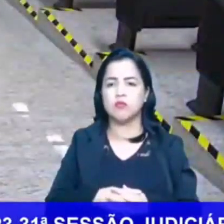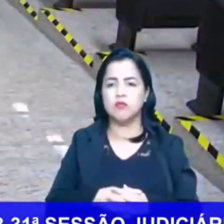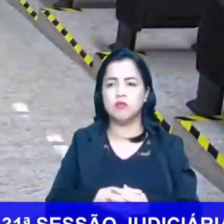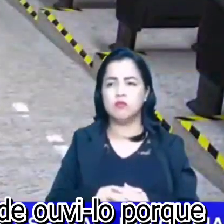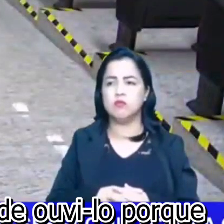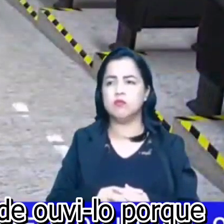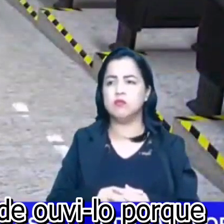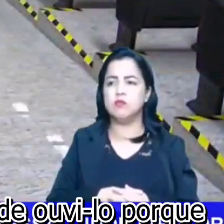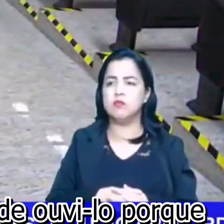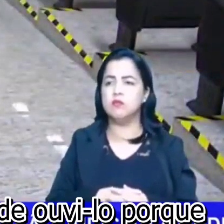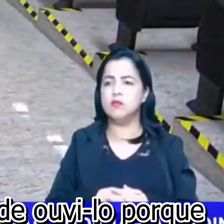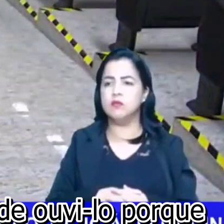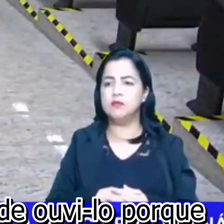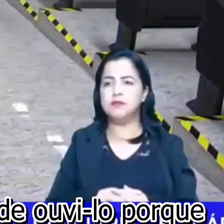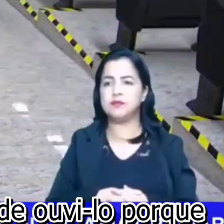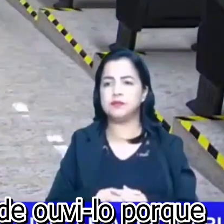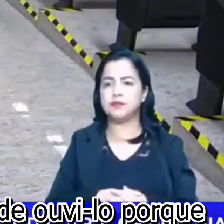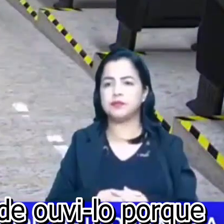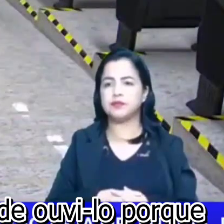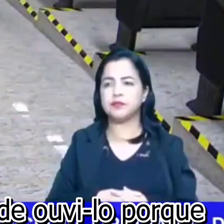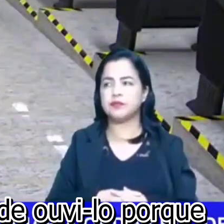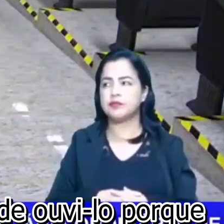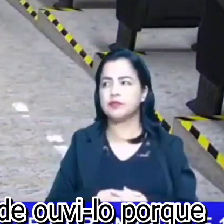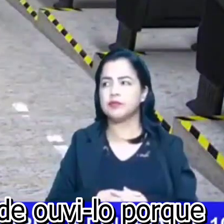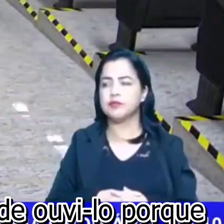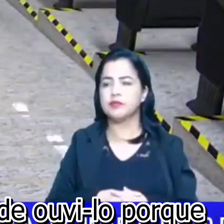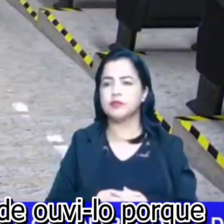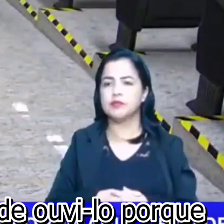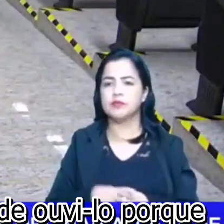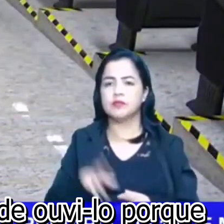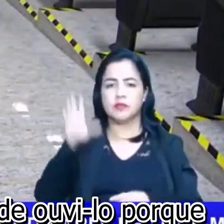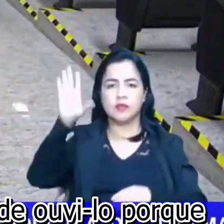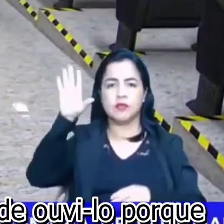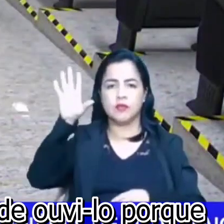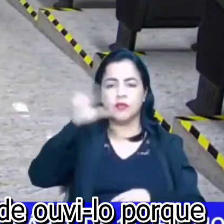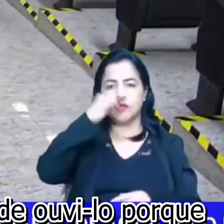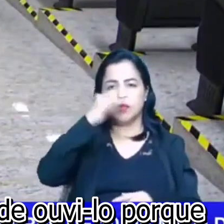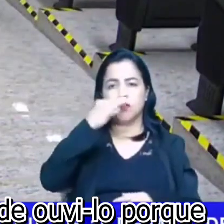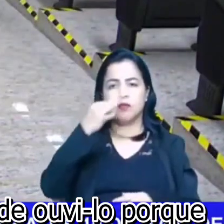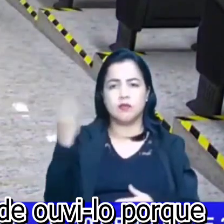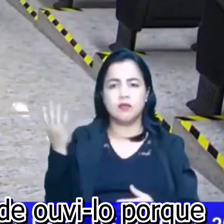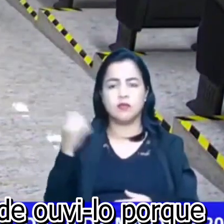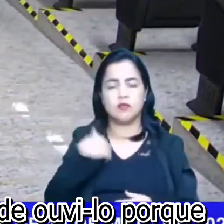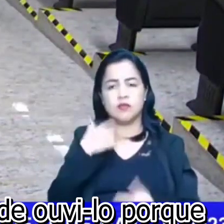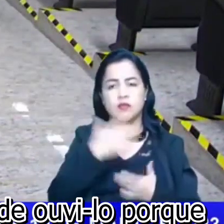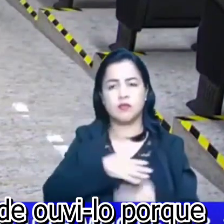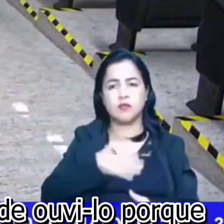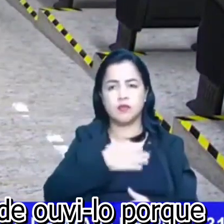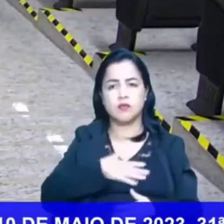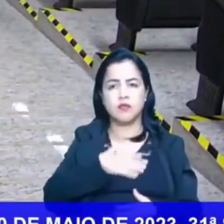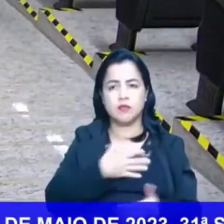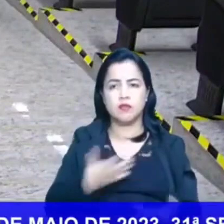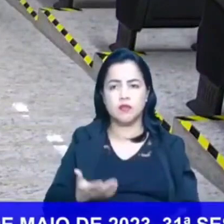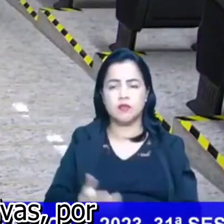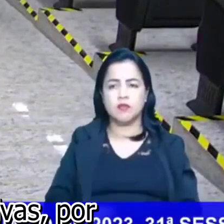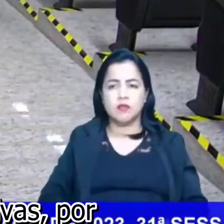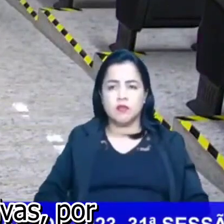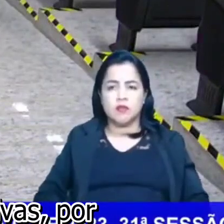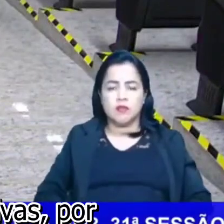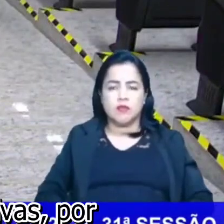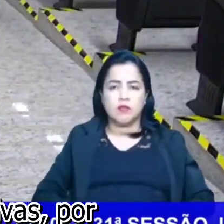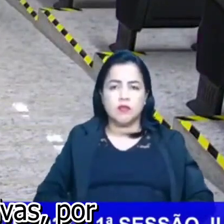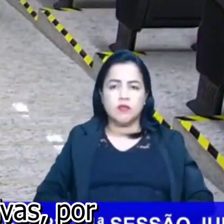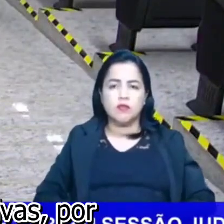Imagem ampla do plenário, ângulo da parte de trás das cadeiras. Eu, presidente, estou com a palavra? Sim, eu gostaria de ouvi-lo, porque a